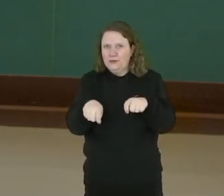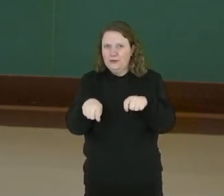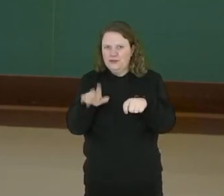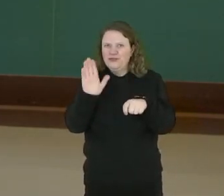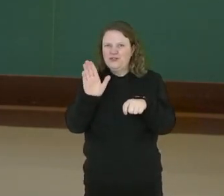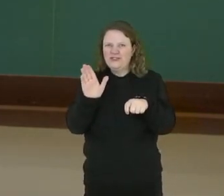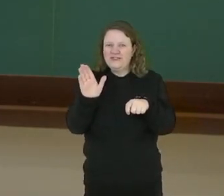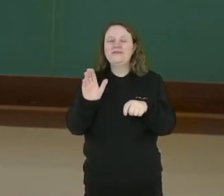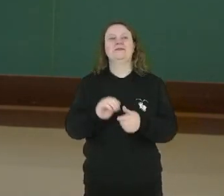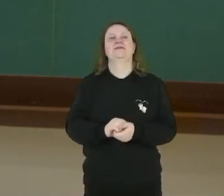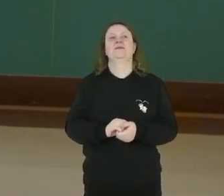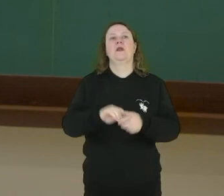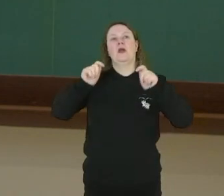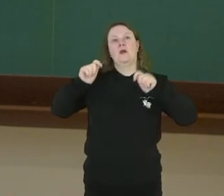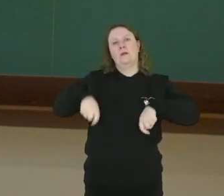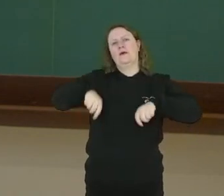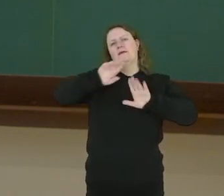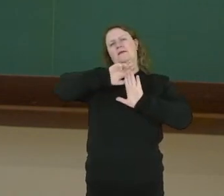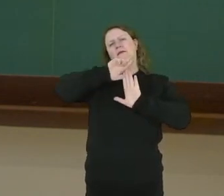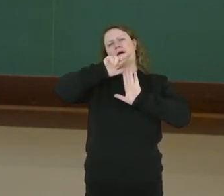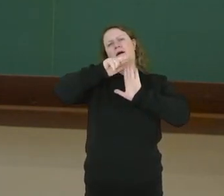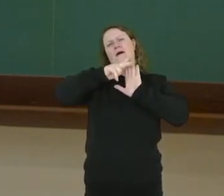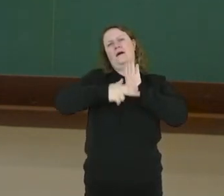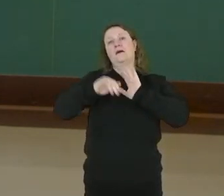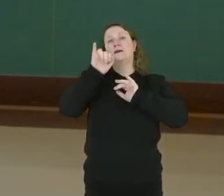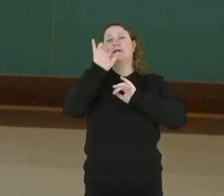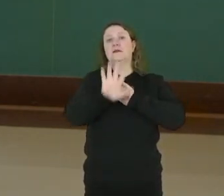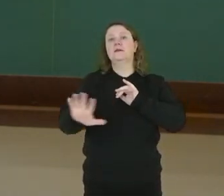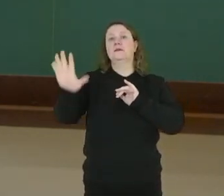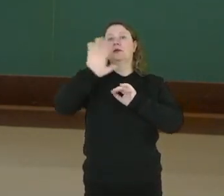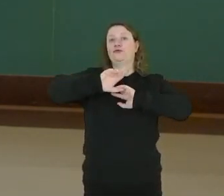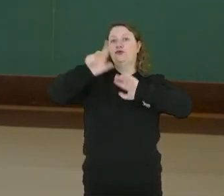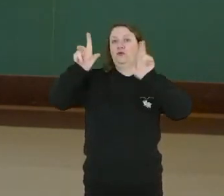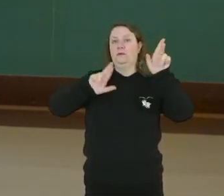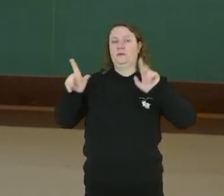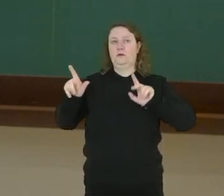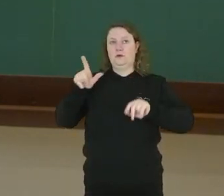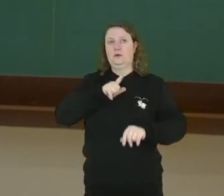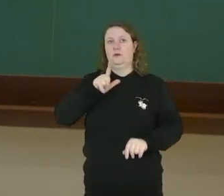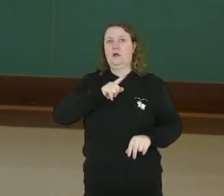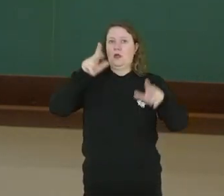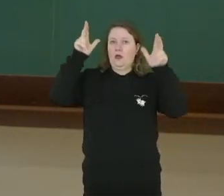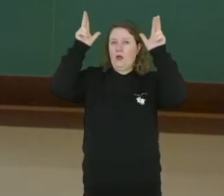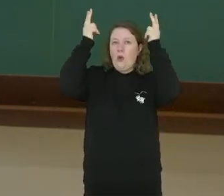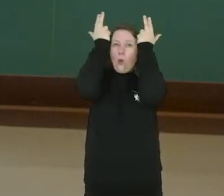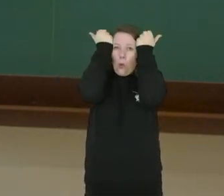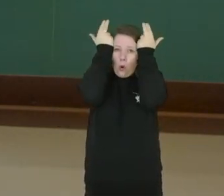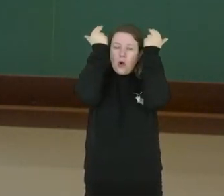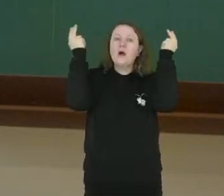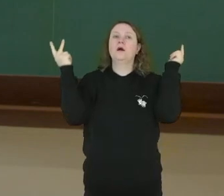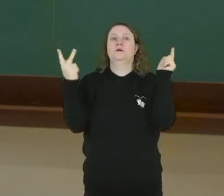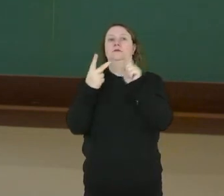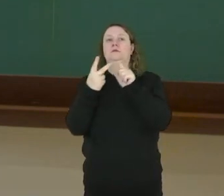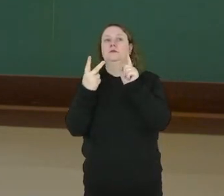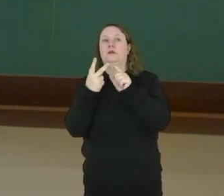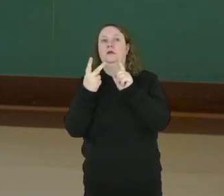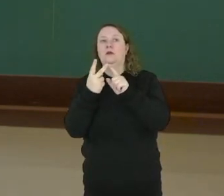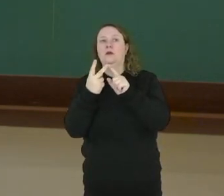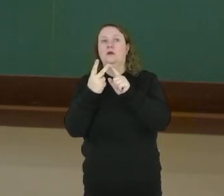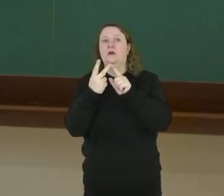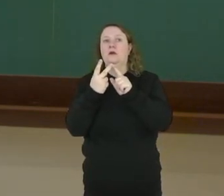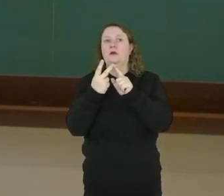Construindo o Tangram, vocês podem fazer várias figuras. Então, aqui tem alguns exemplos, ó. Aqui tem um coelho. Aqui tem